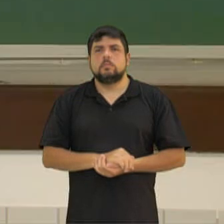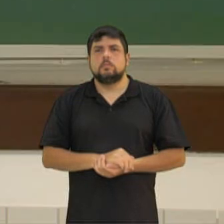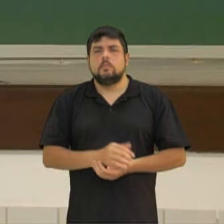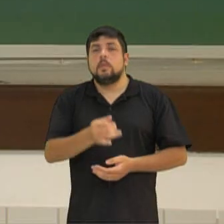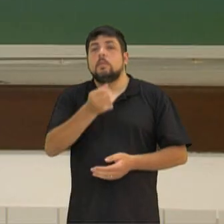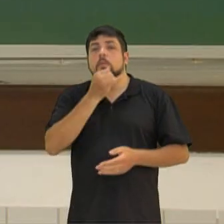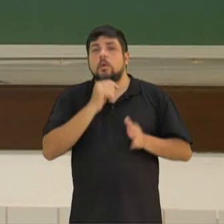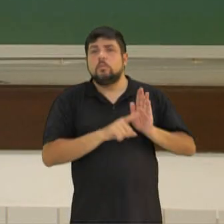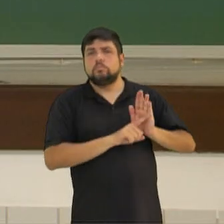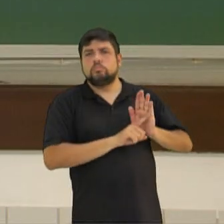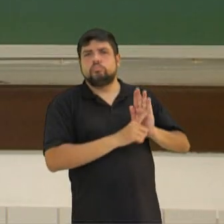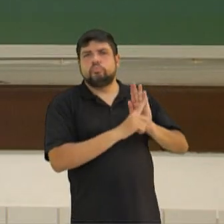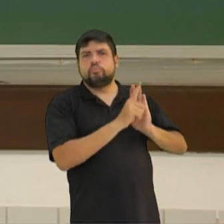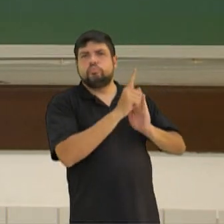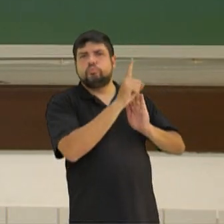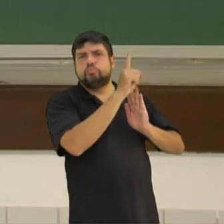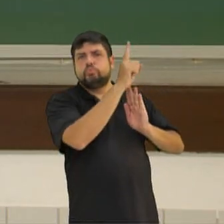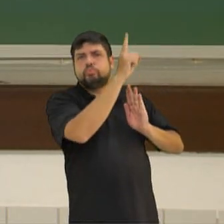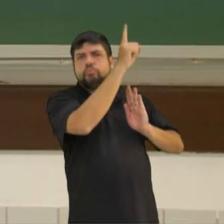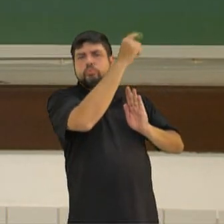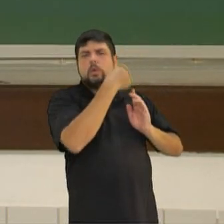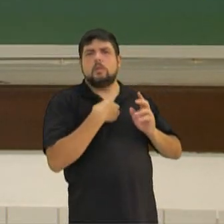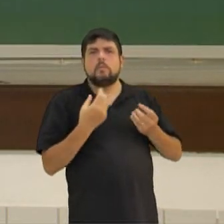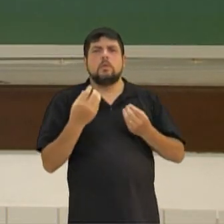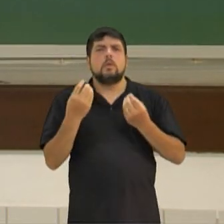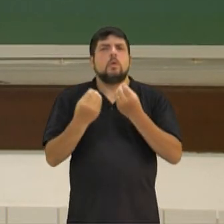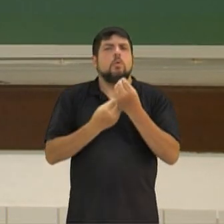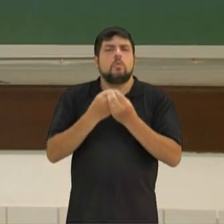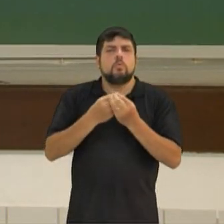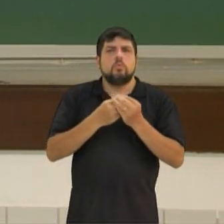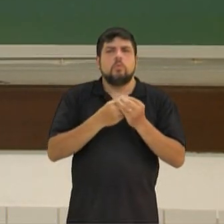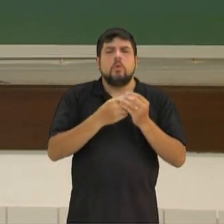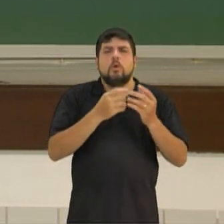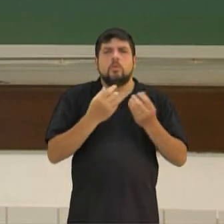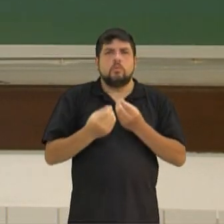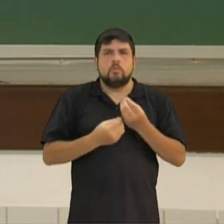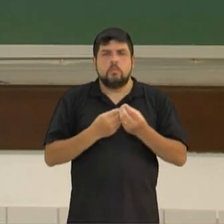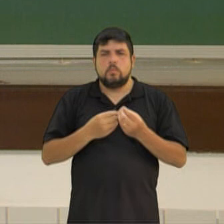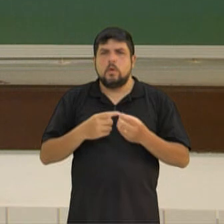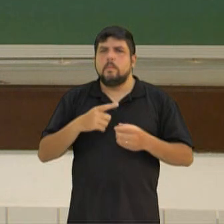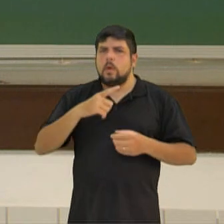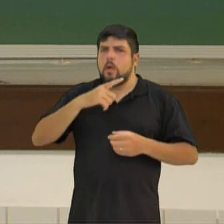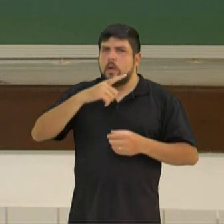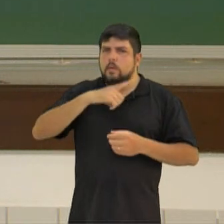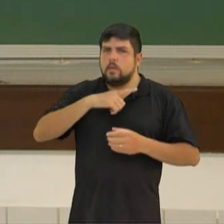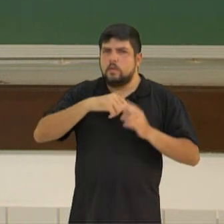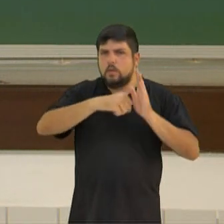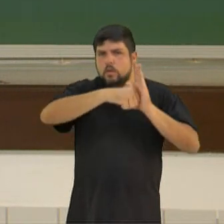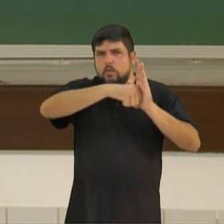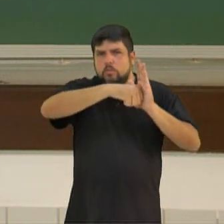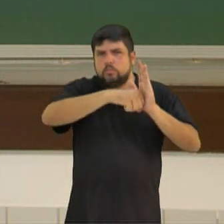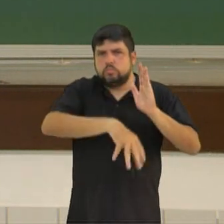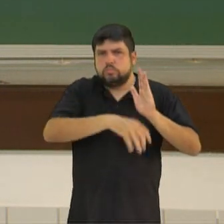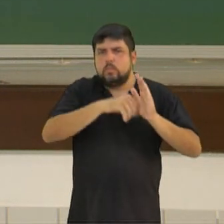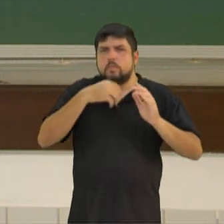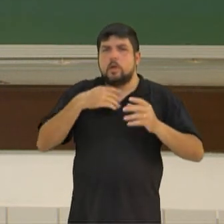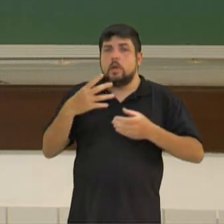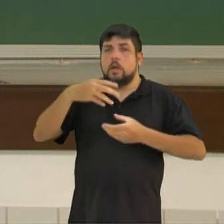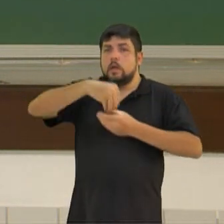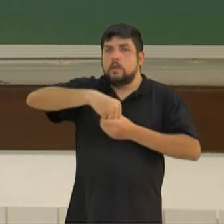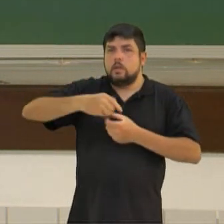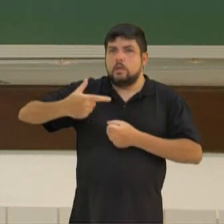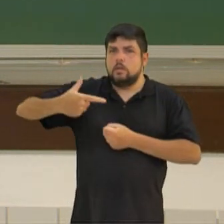ele sobe, né? O foguete, para ele subir, tem uma combustão, uma explosão, tem um combustível